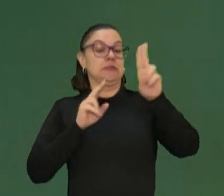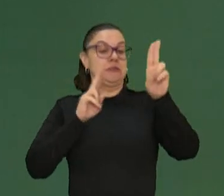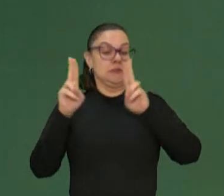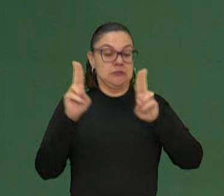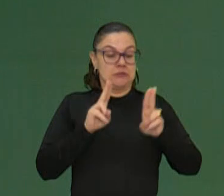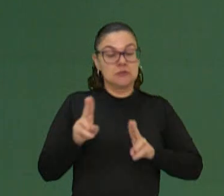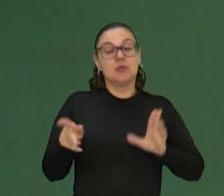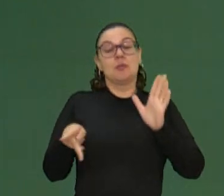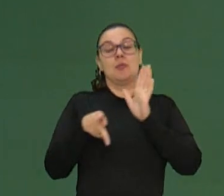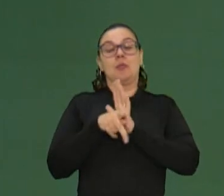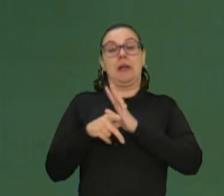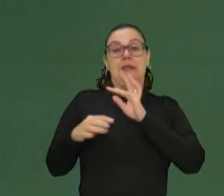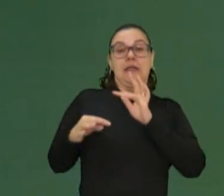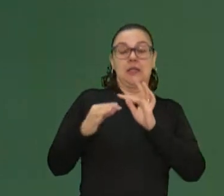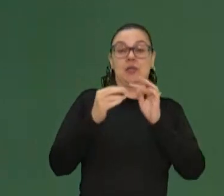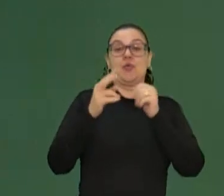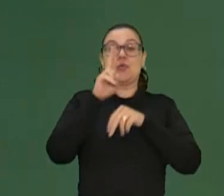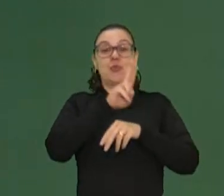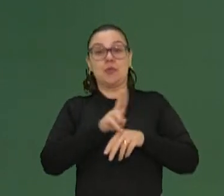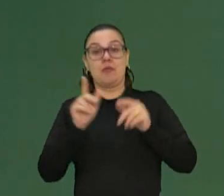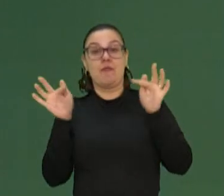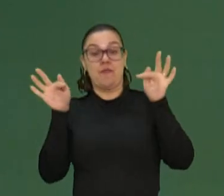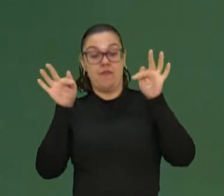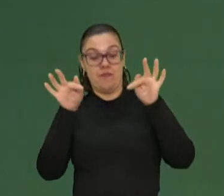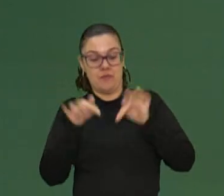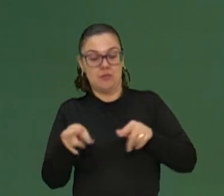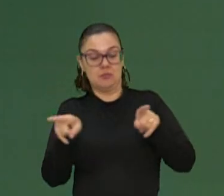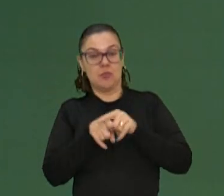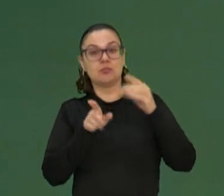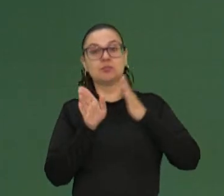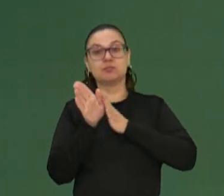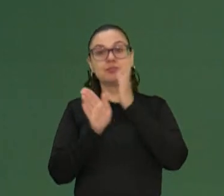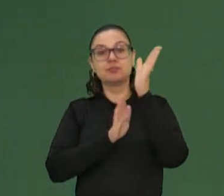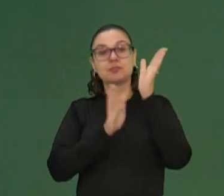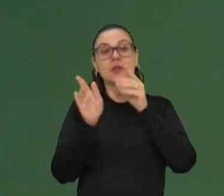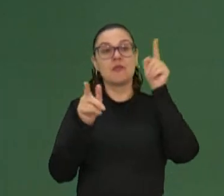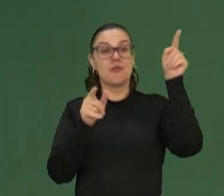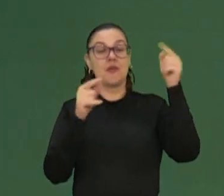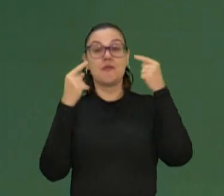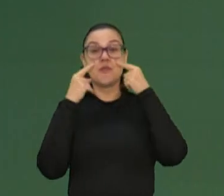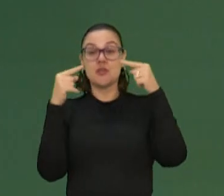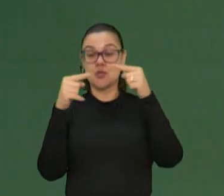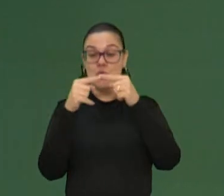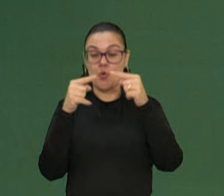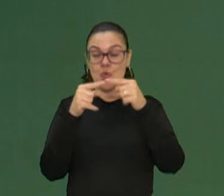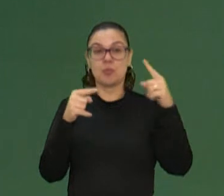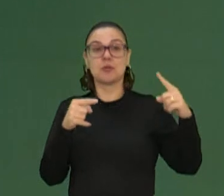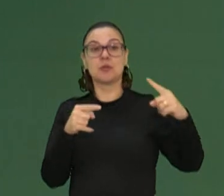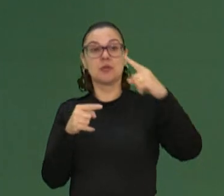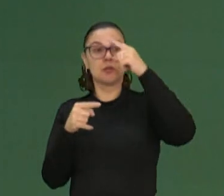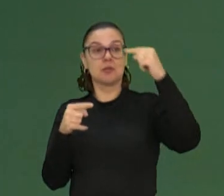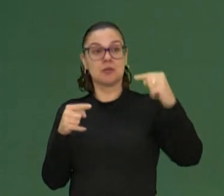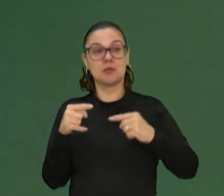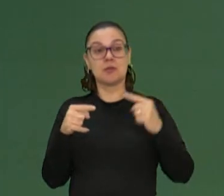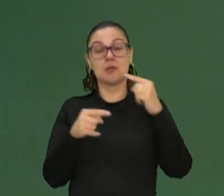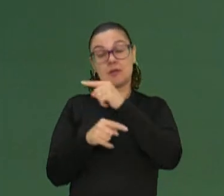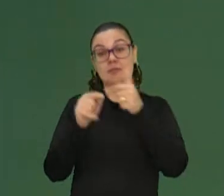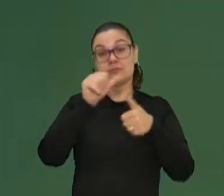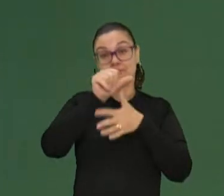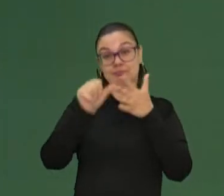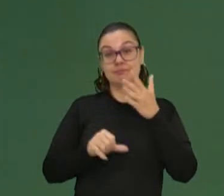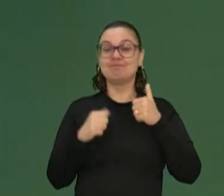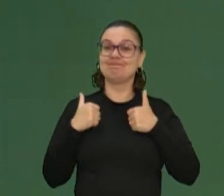bastante termo técnico, vários caminhos para chegar no mesmo lugar. Veja se as suas setas bateram, confira muito bem esses